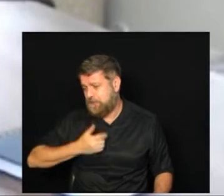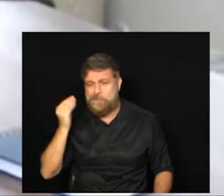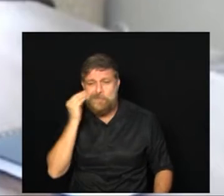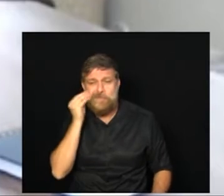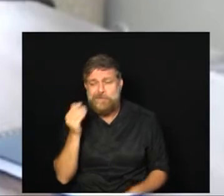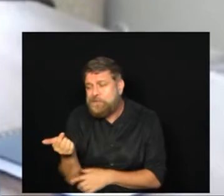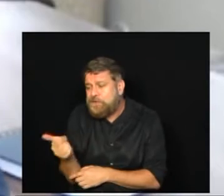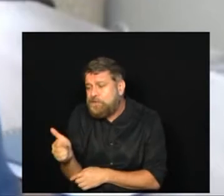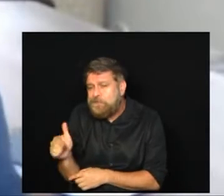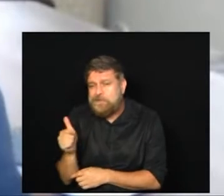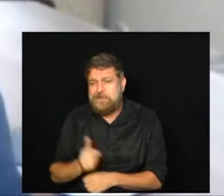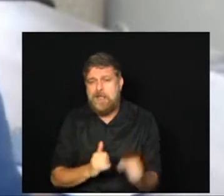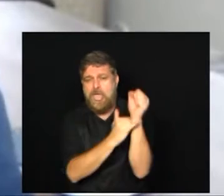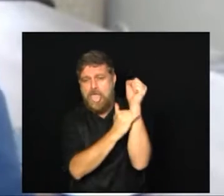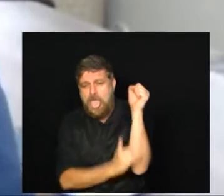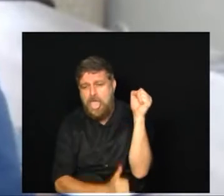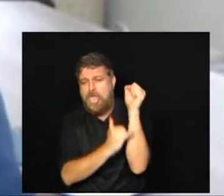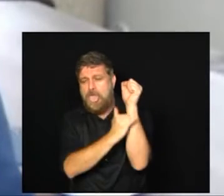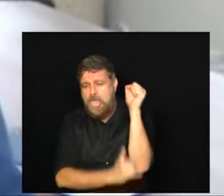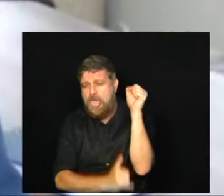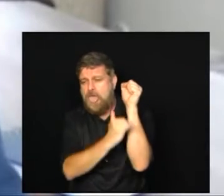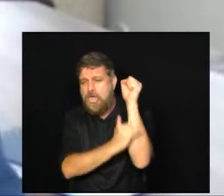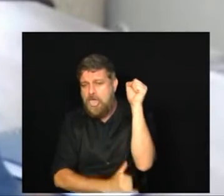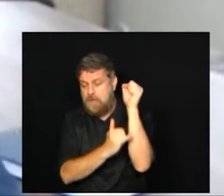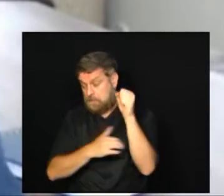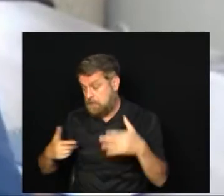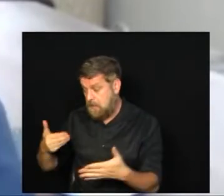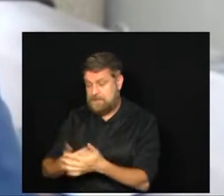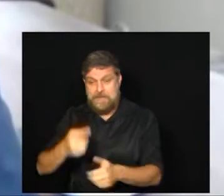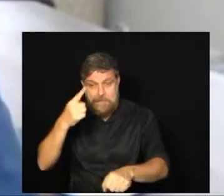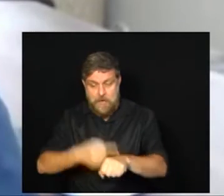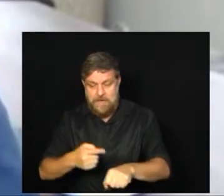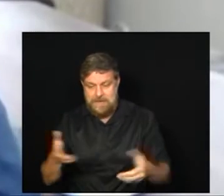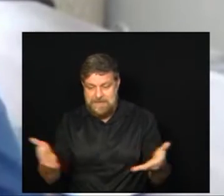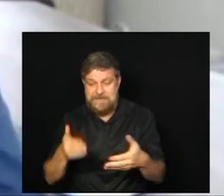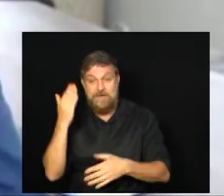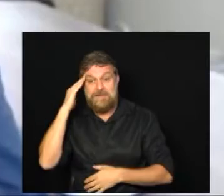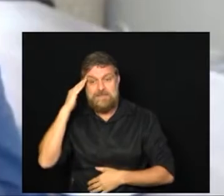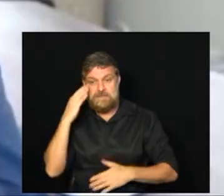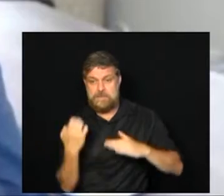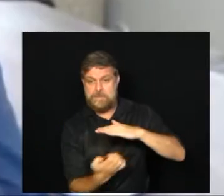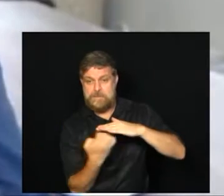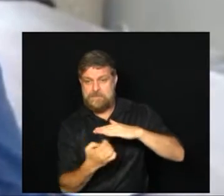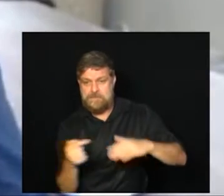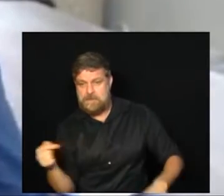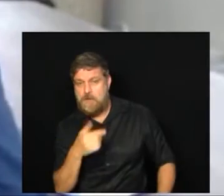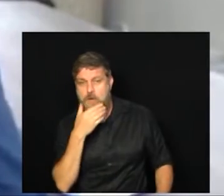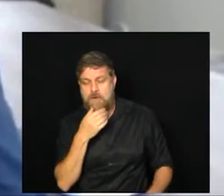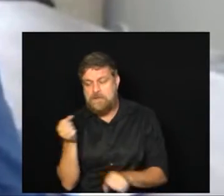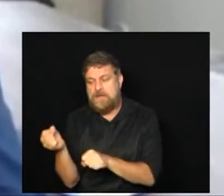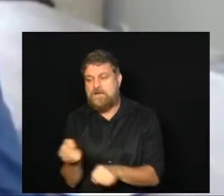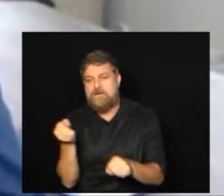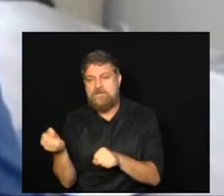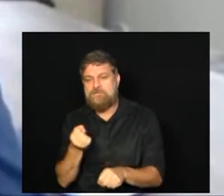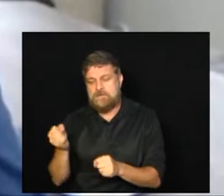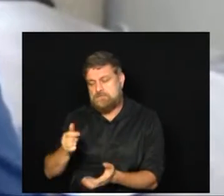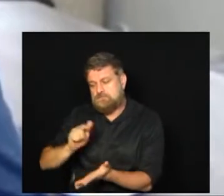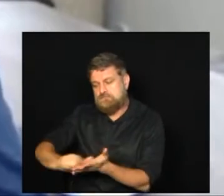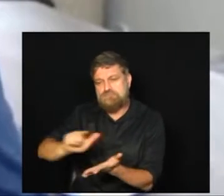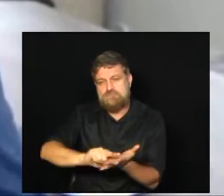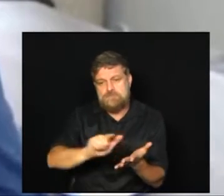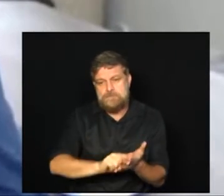né? E ficava usando isso como desculpa. Até o momento que eu entendi que na empresa que eu trabalhava, o senhor da faxina, que recebia metade do meu